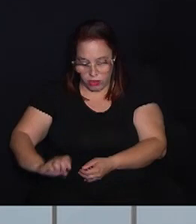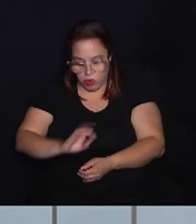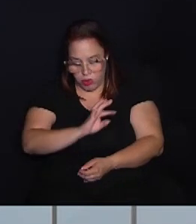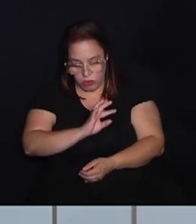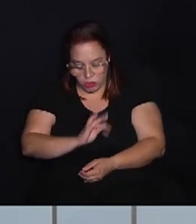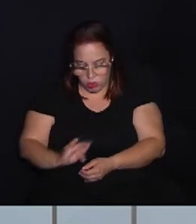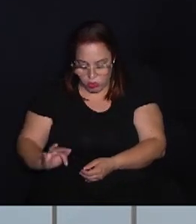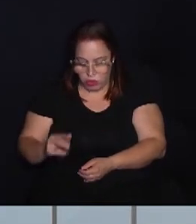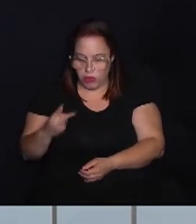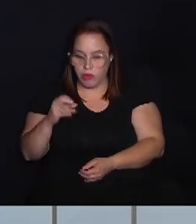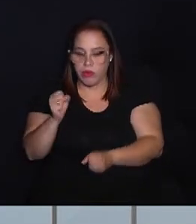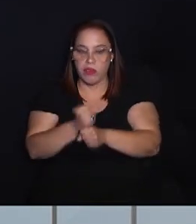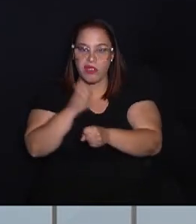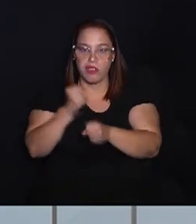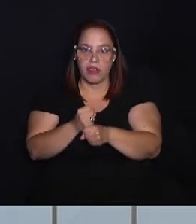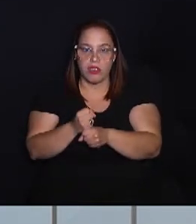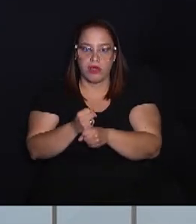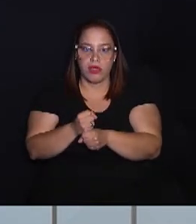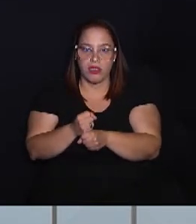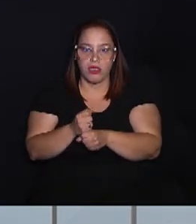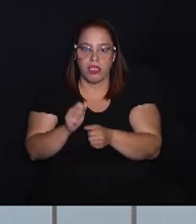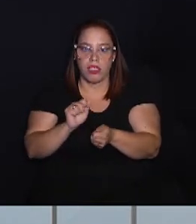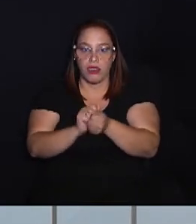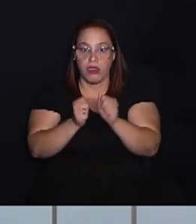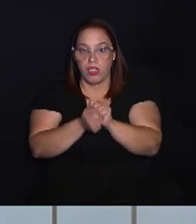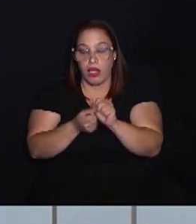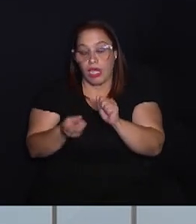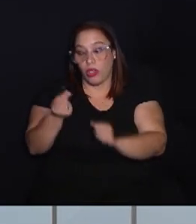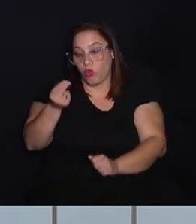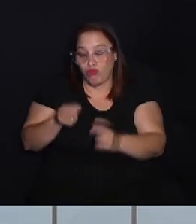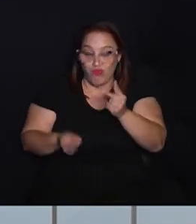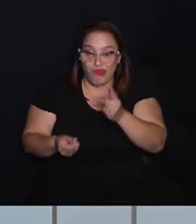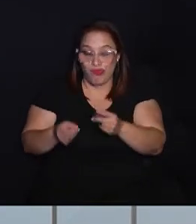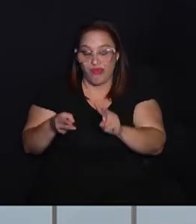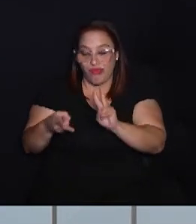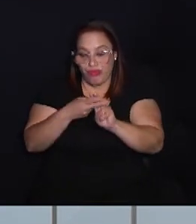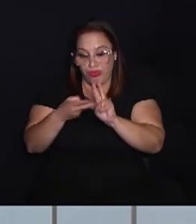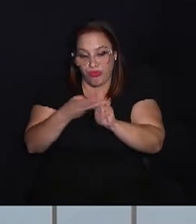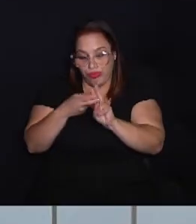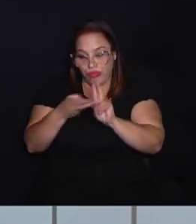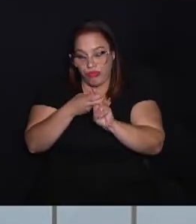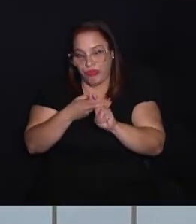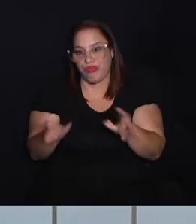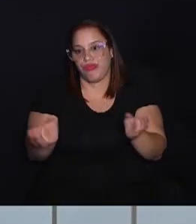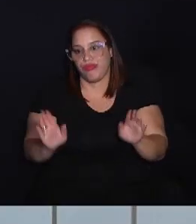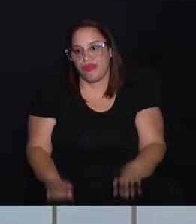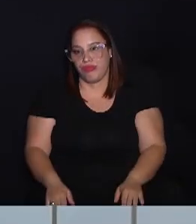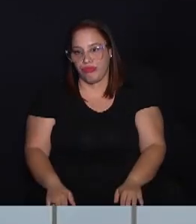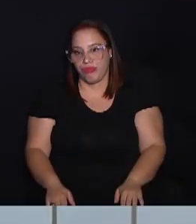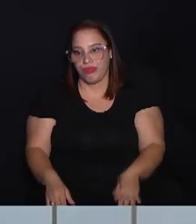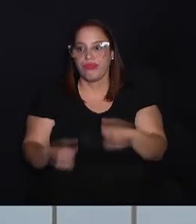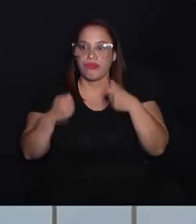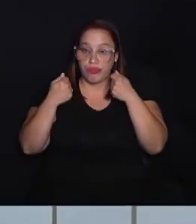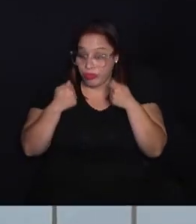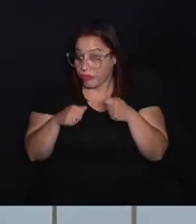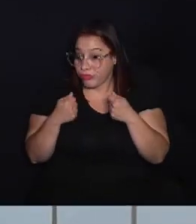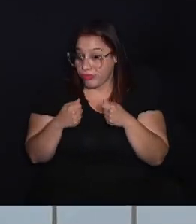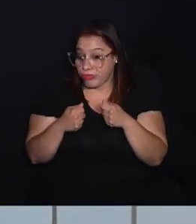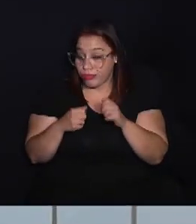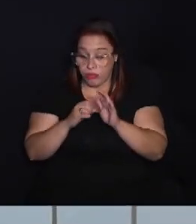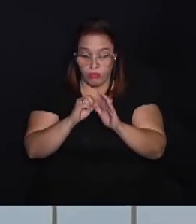mais, pressionando os recursos da cidade. Mas esse é um desafio, eu acho que a Câmara pode, e no Parlamento Metropolitano, que hoje eu sou